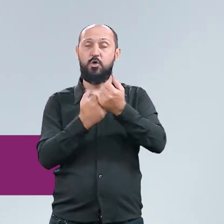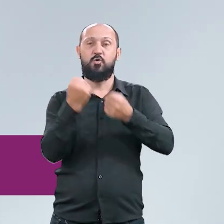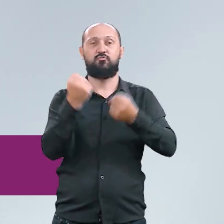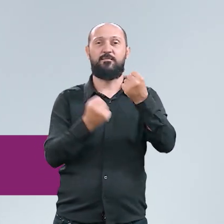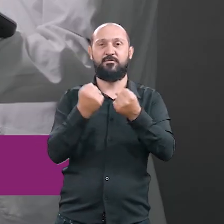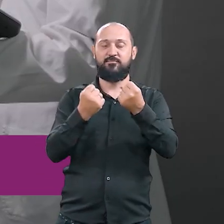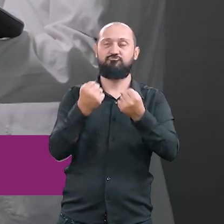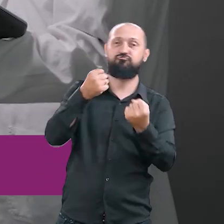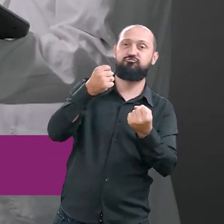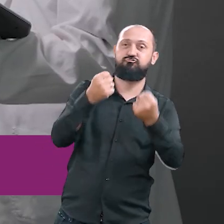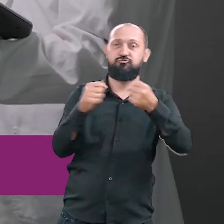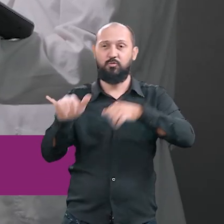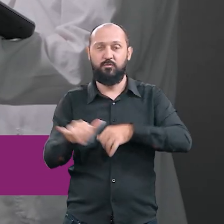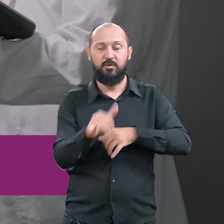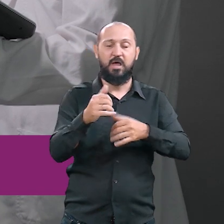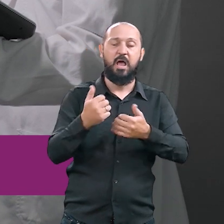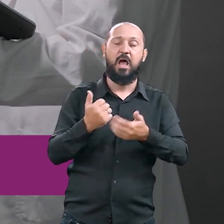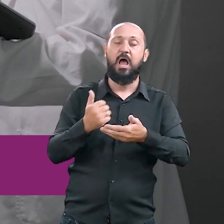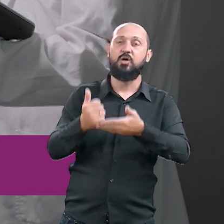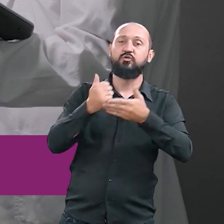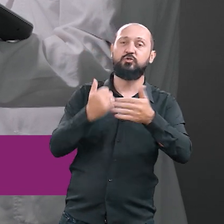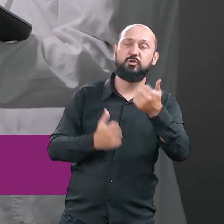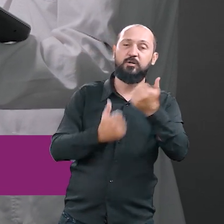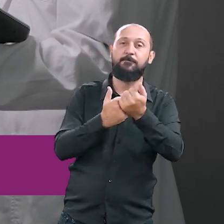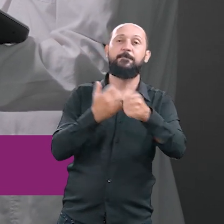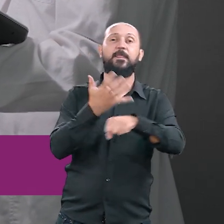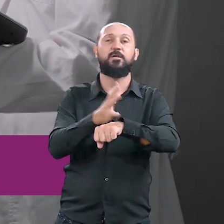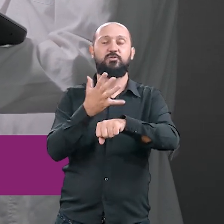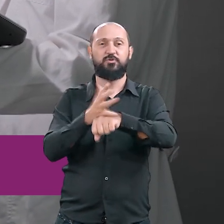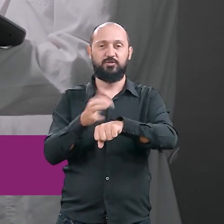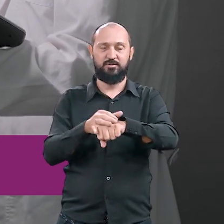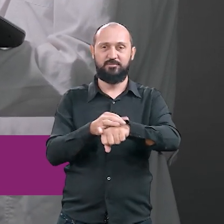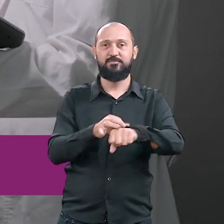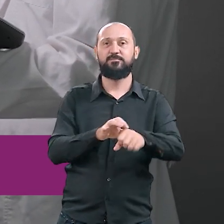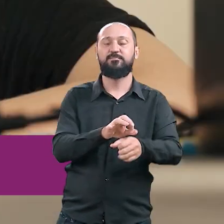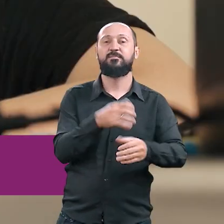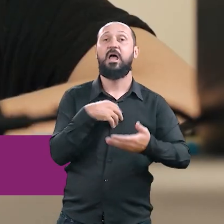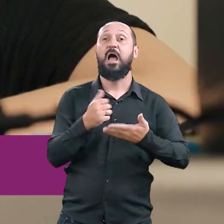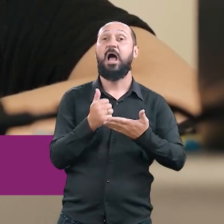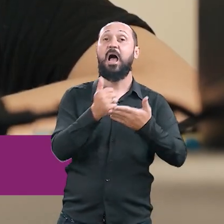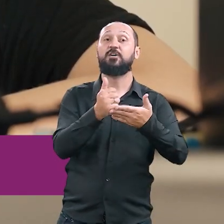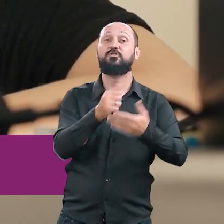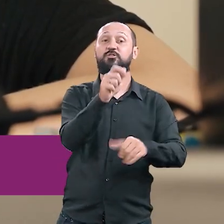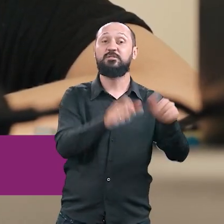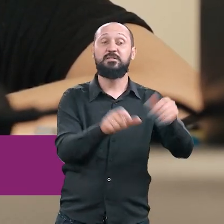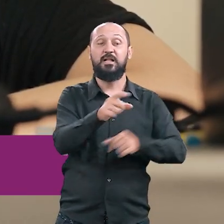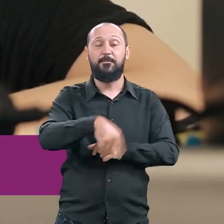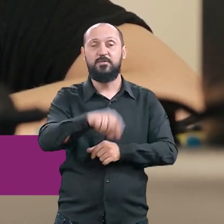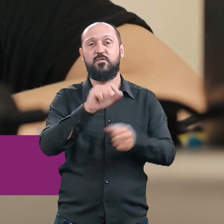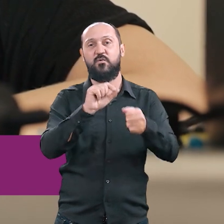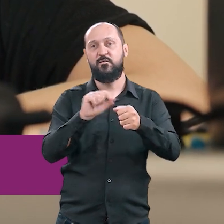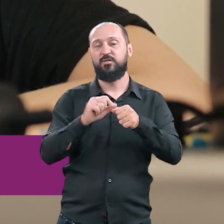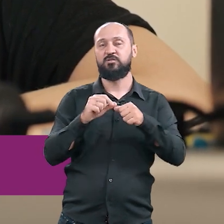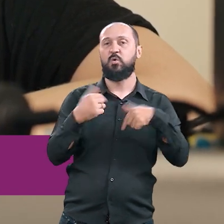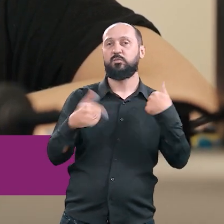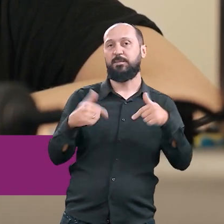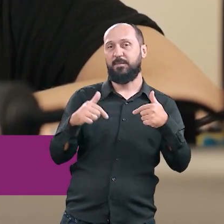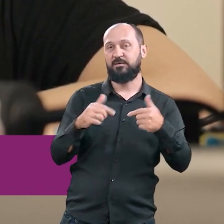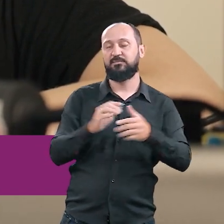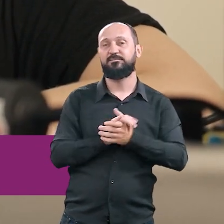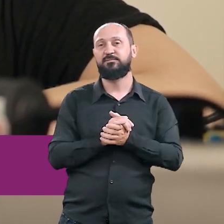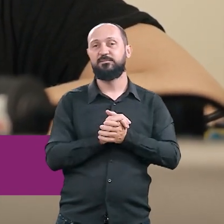utilizar. Agora, quando eu vou lá nas empresas, conversei com empresas brasileiras, empresas americanas, empresas inglesas, empresas indianas até, o